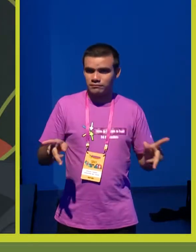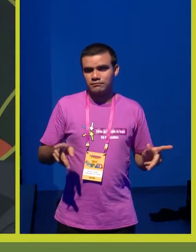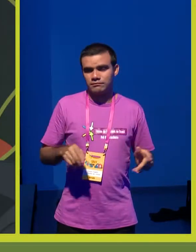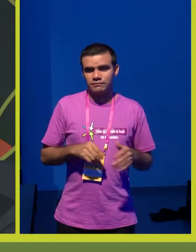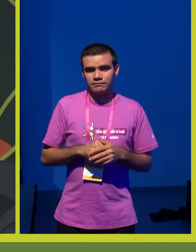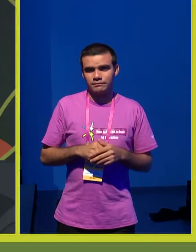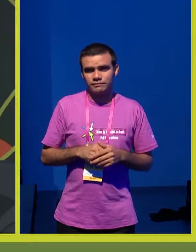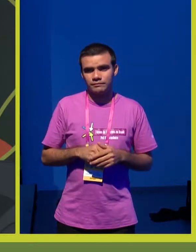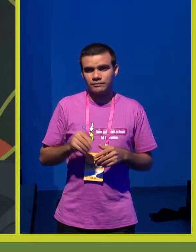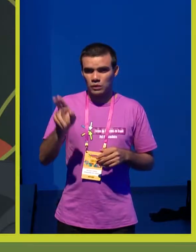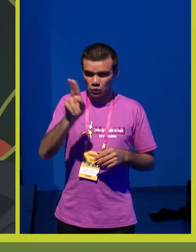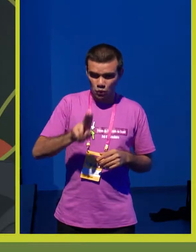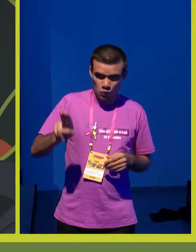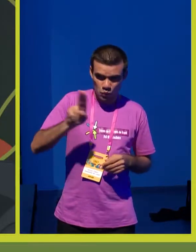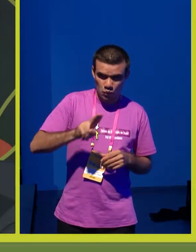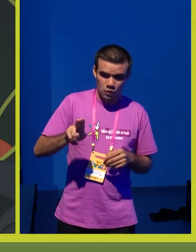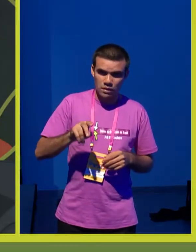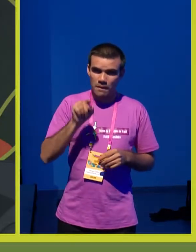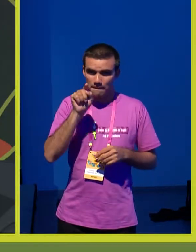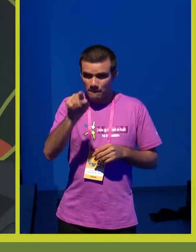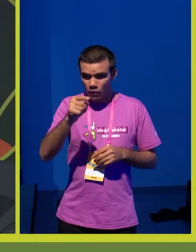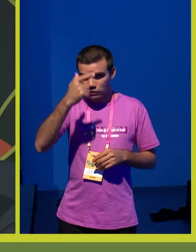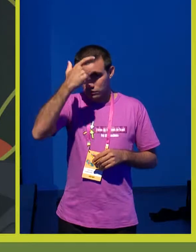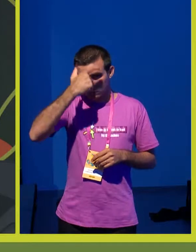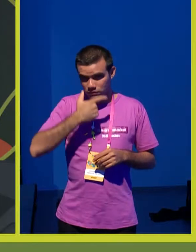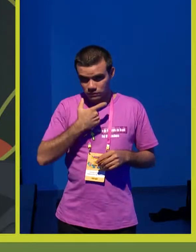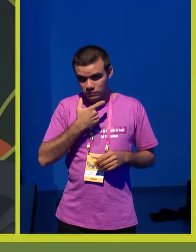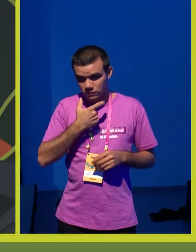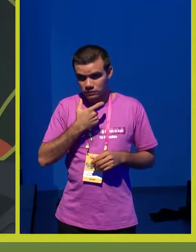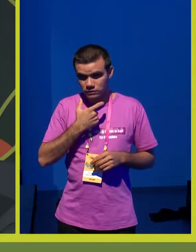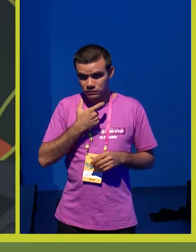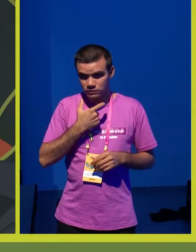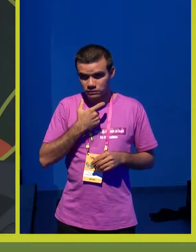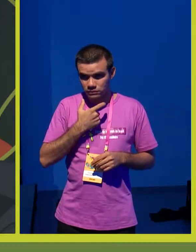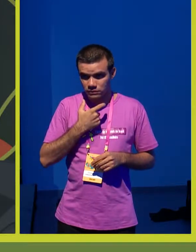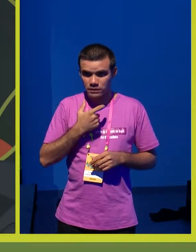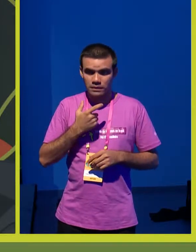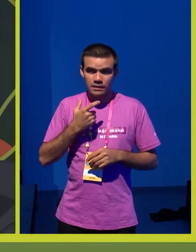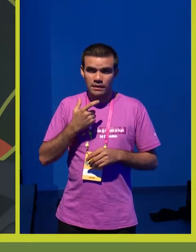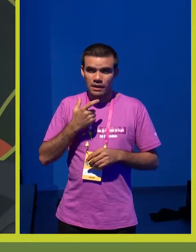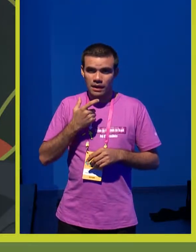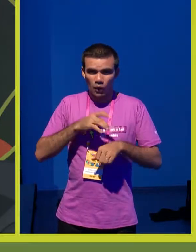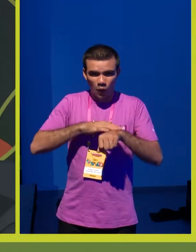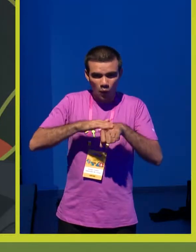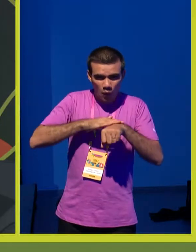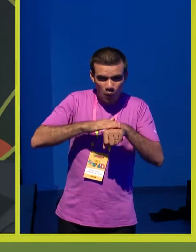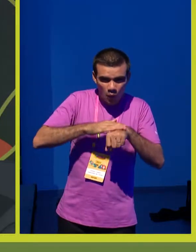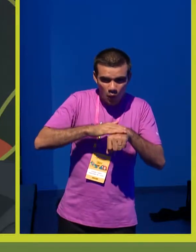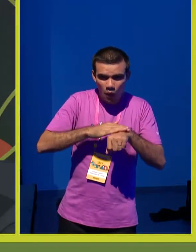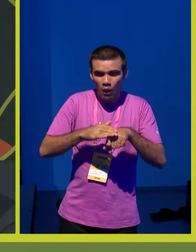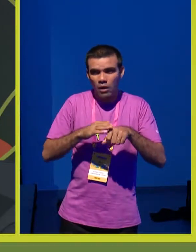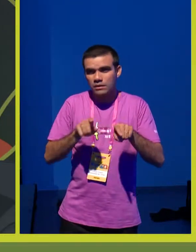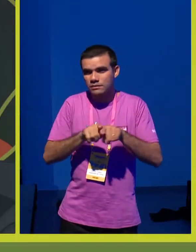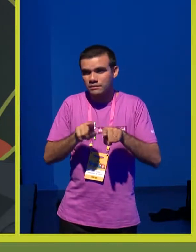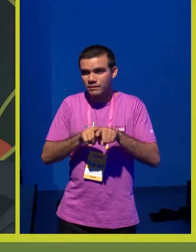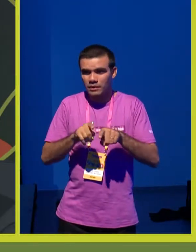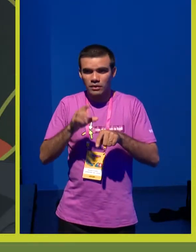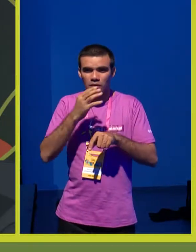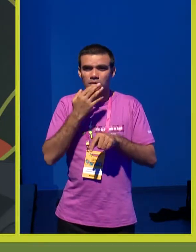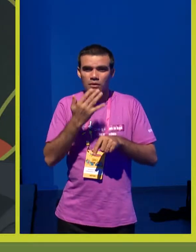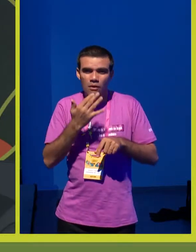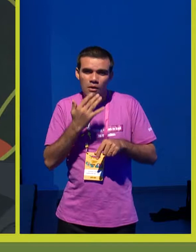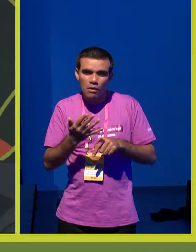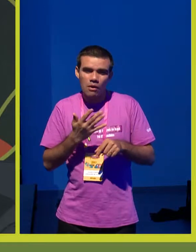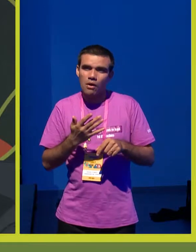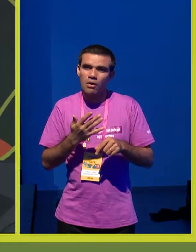não usamos os pontos de face referenciais de pele nem cartilagem dentro da